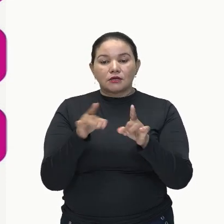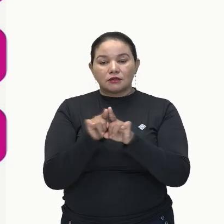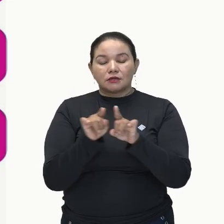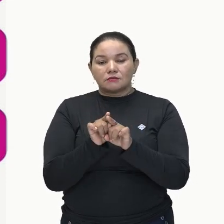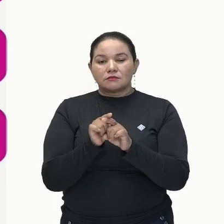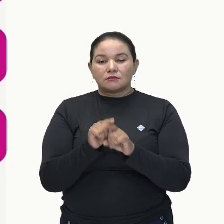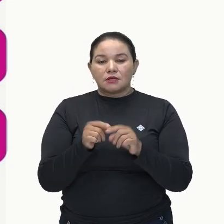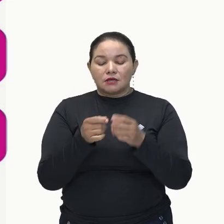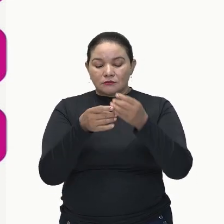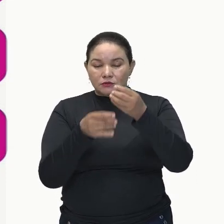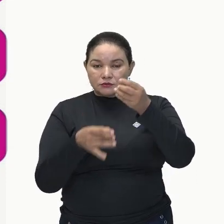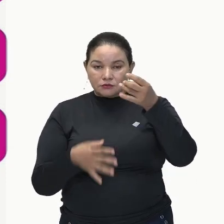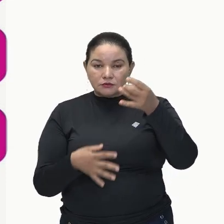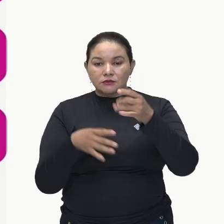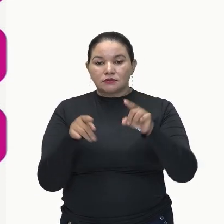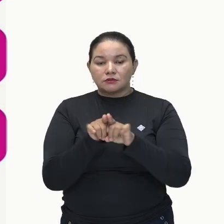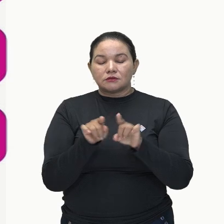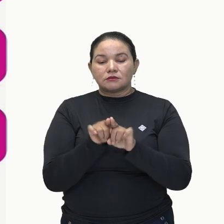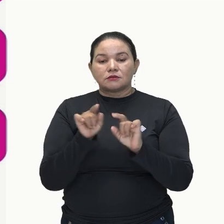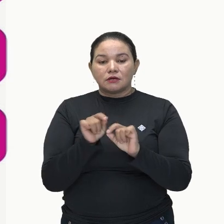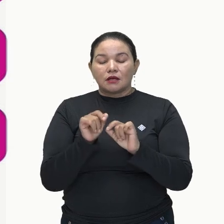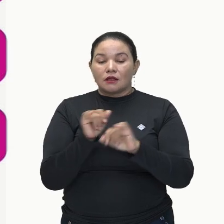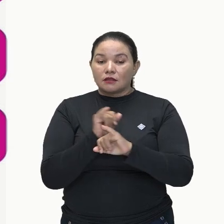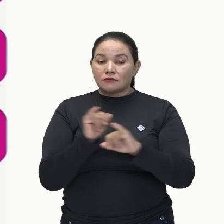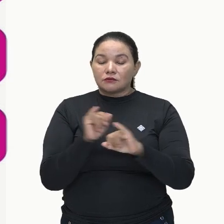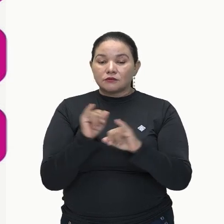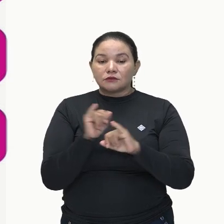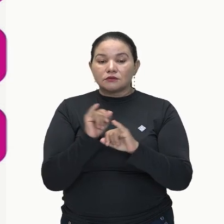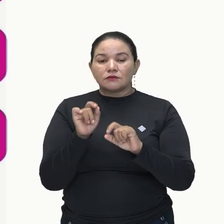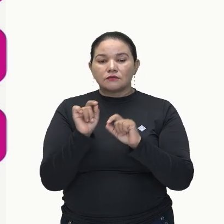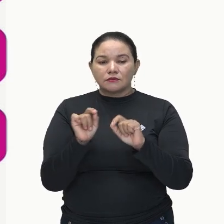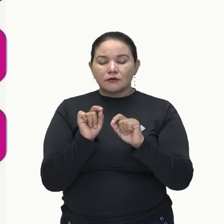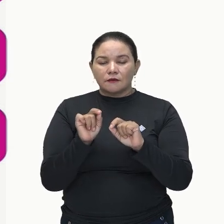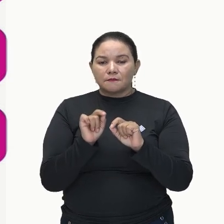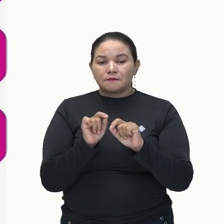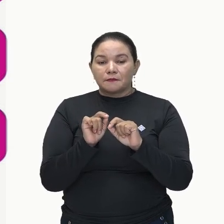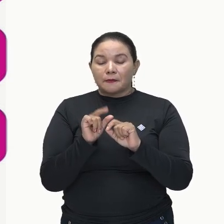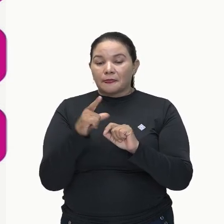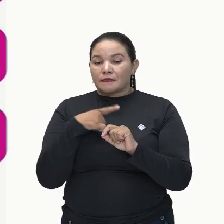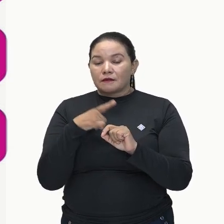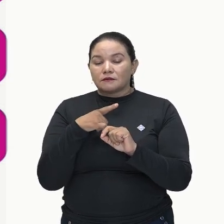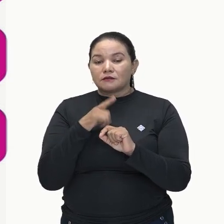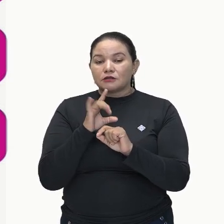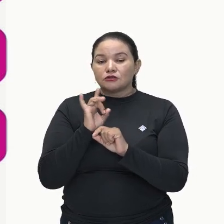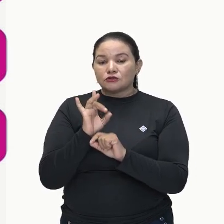quê? Porque a notícia ela vai trazer